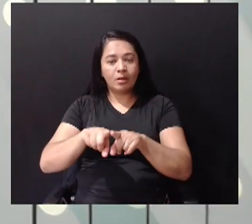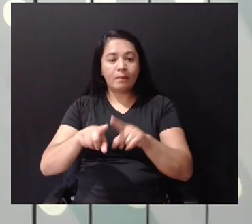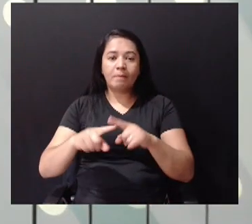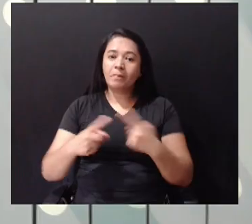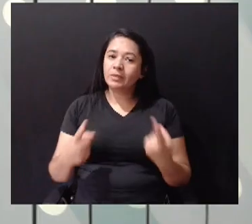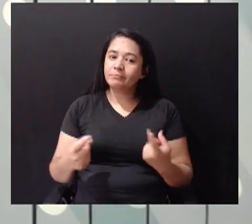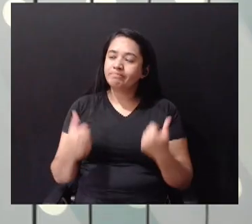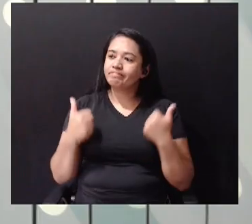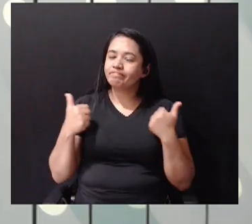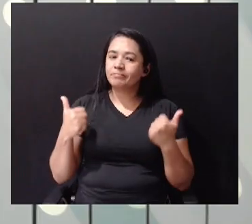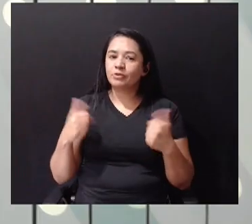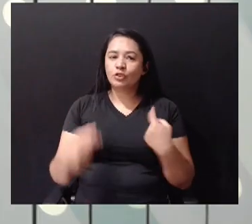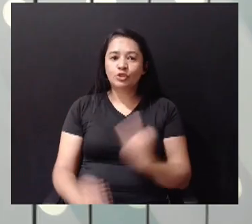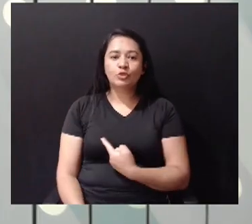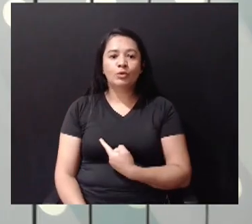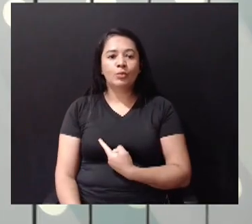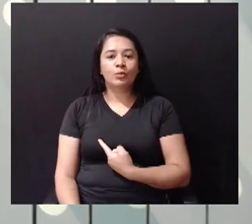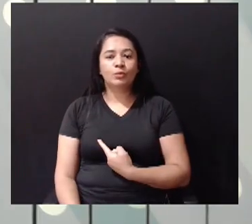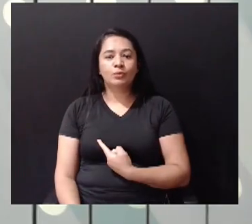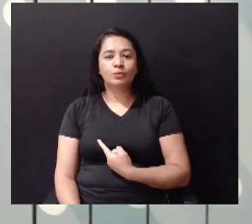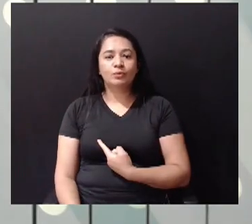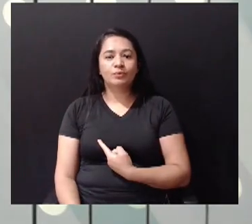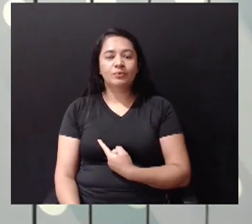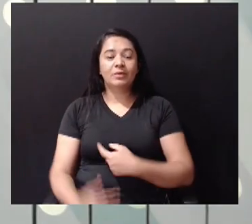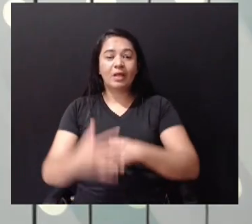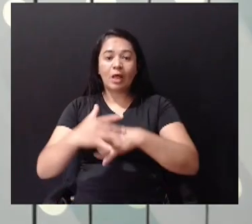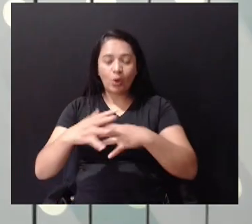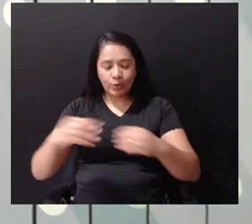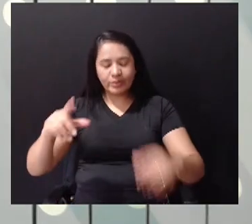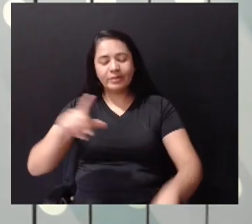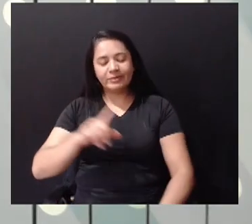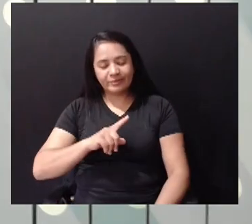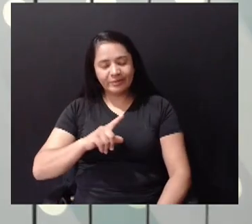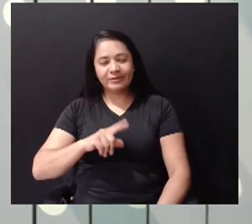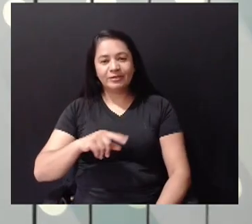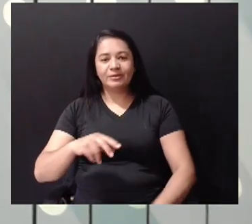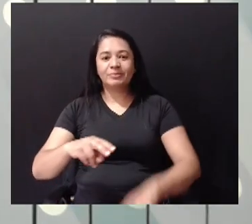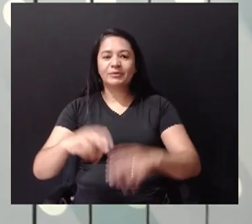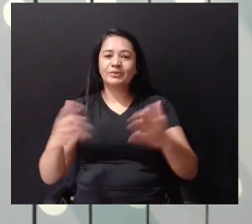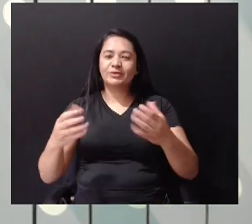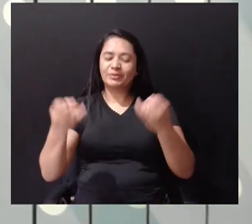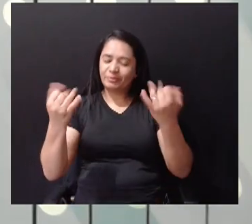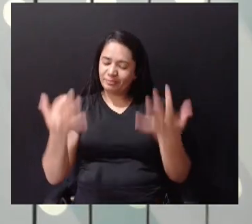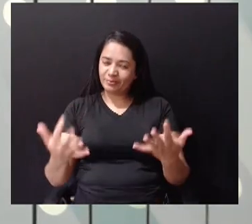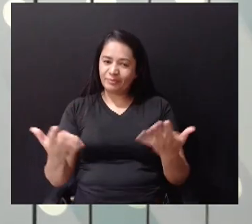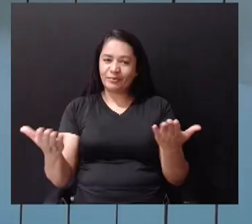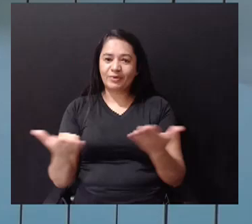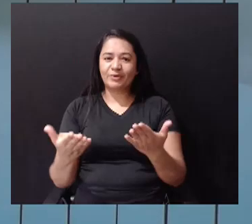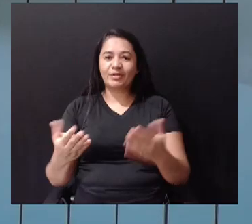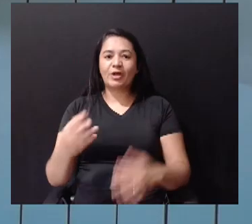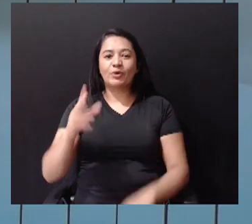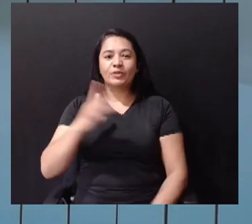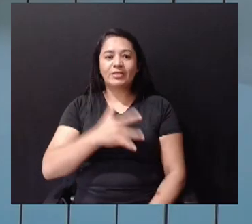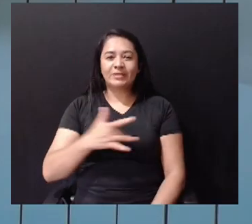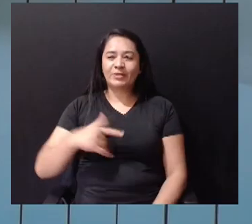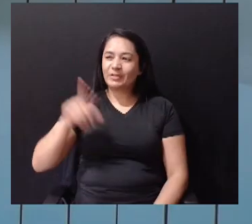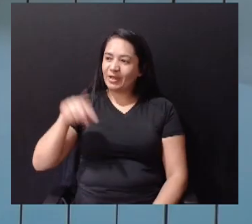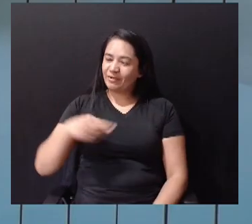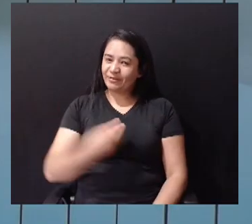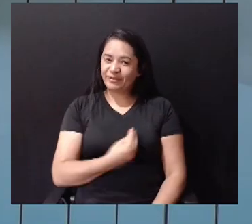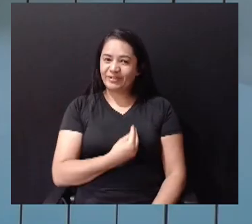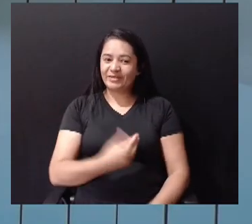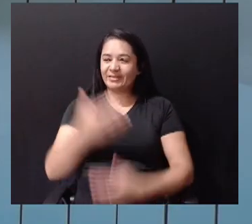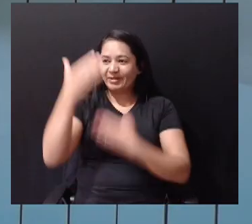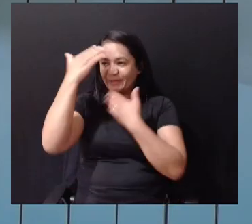nós temos a cura. E é sobre isso que nós falamos hoje aqui no Saúde é Vida. Eu quero agradecer a sua